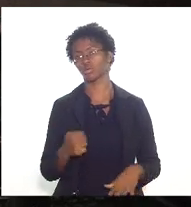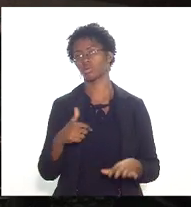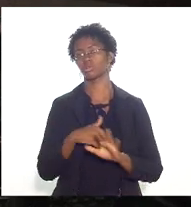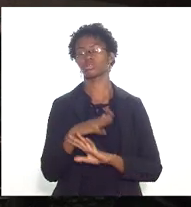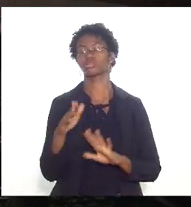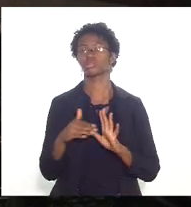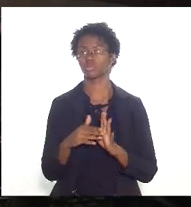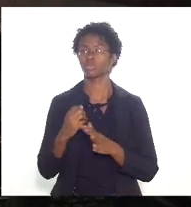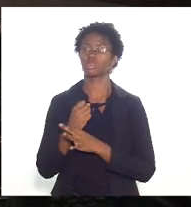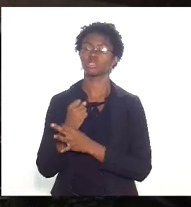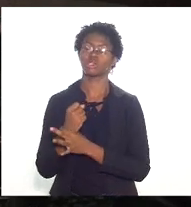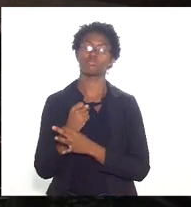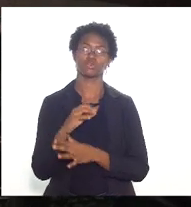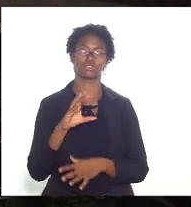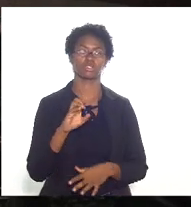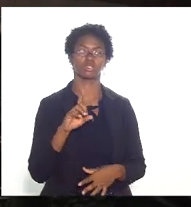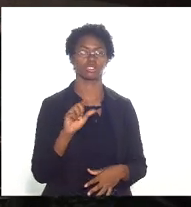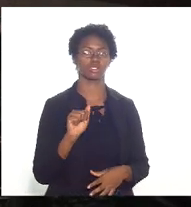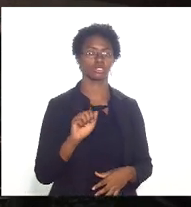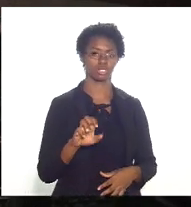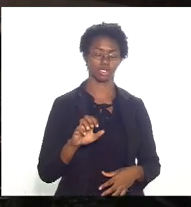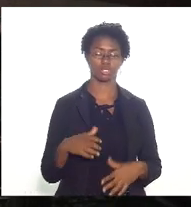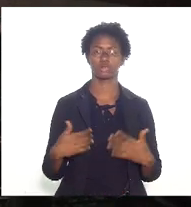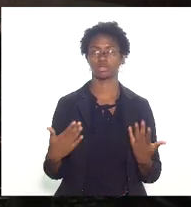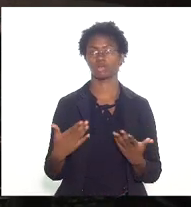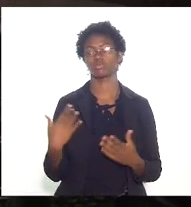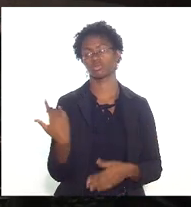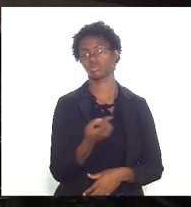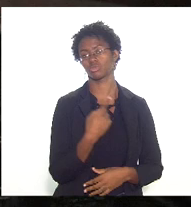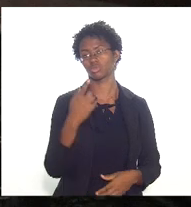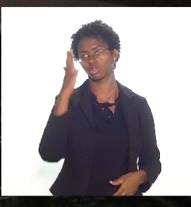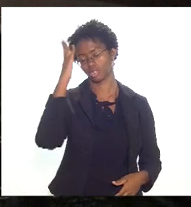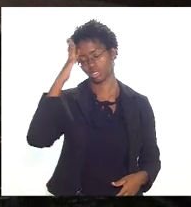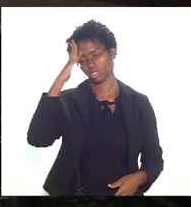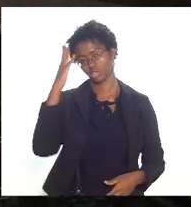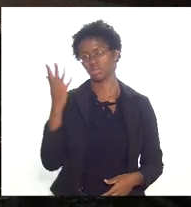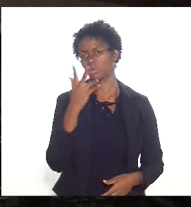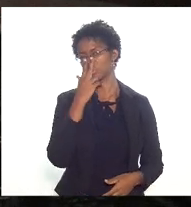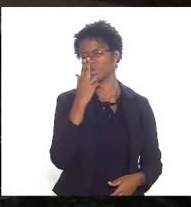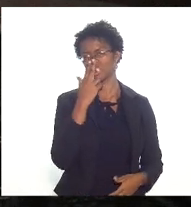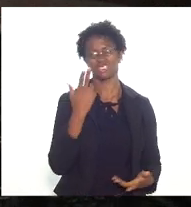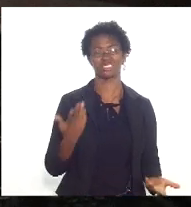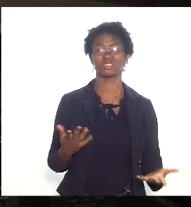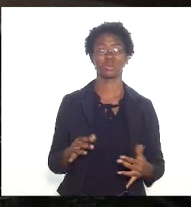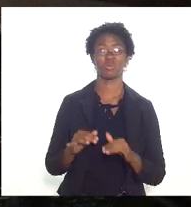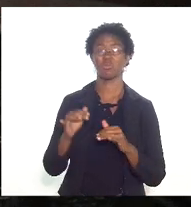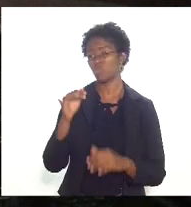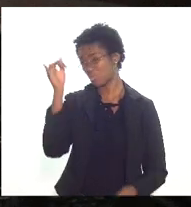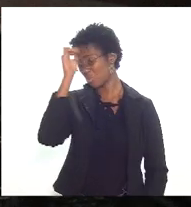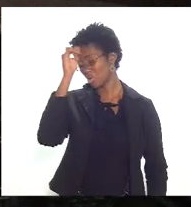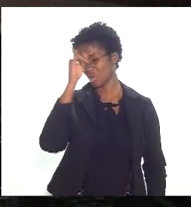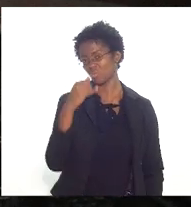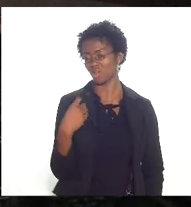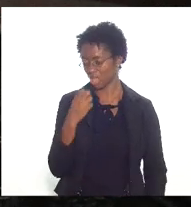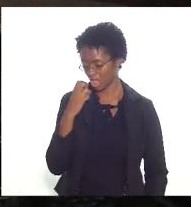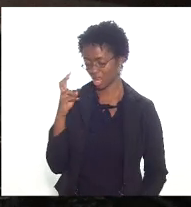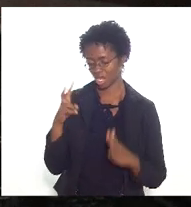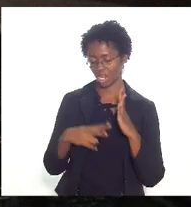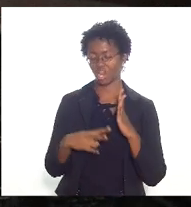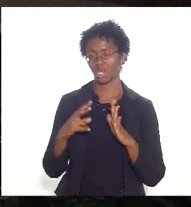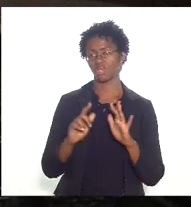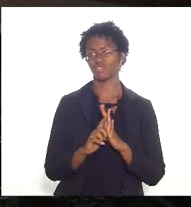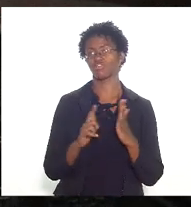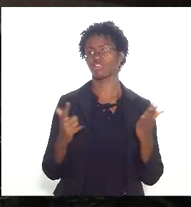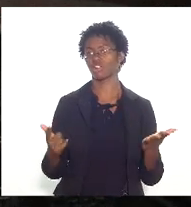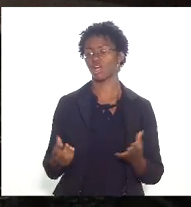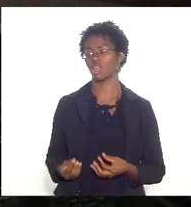defende a filha da República a gente sabe que é chega a ser ridículo a gente olhar os jornais e